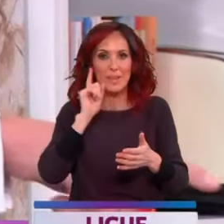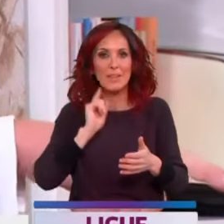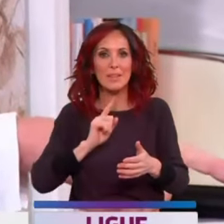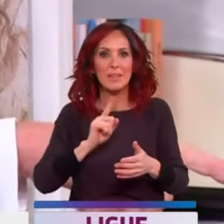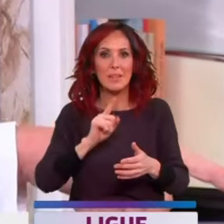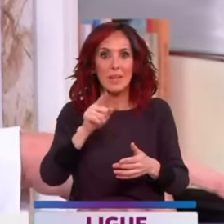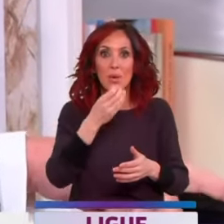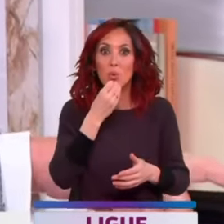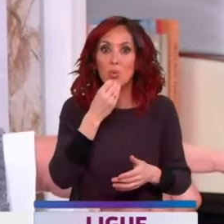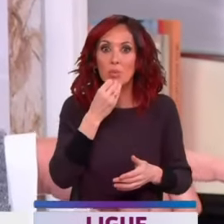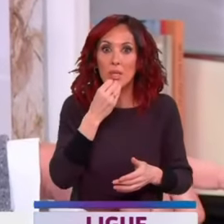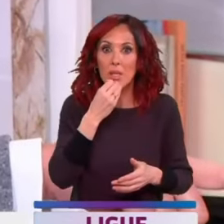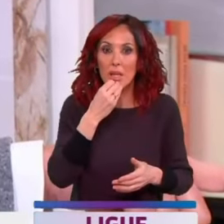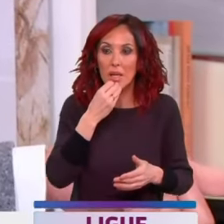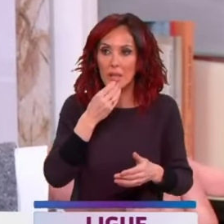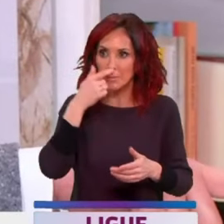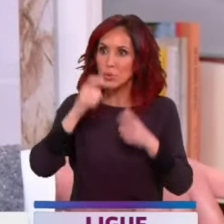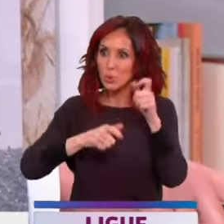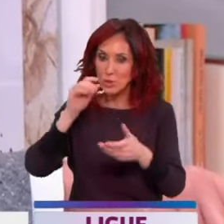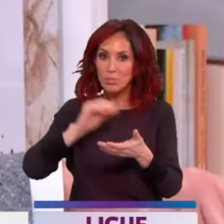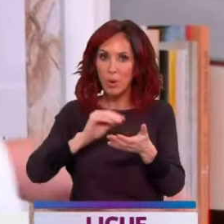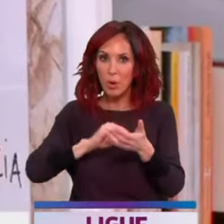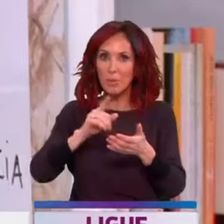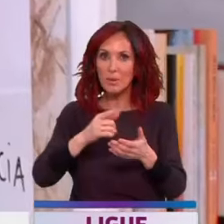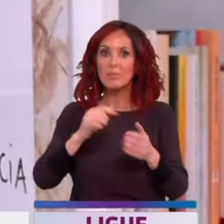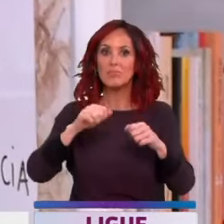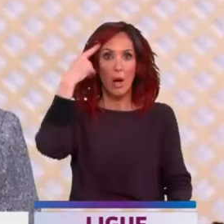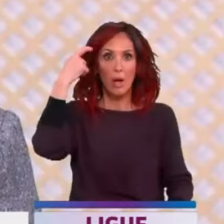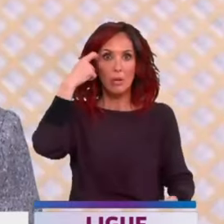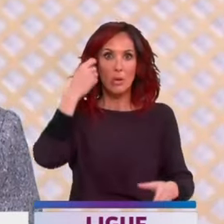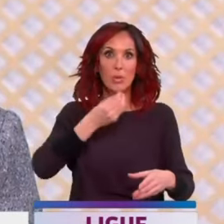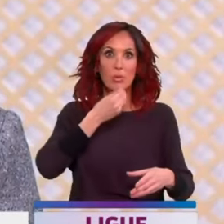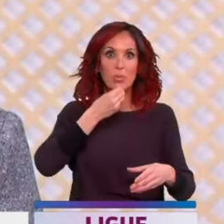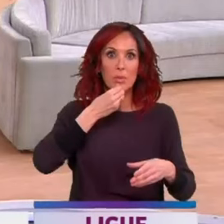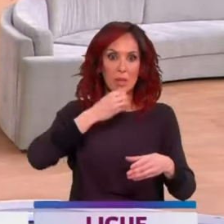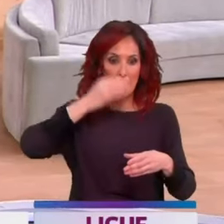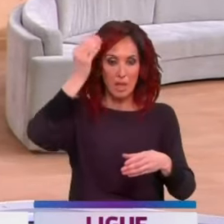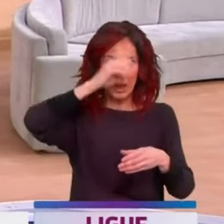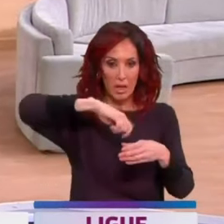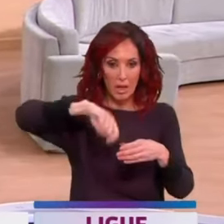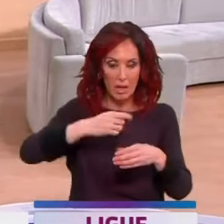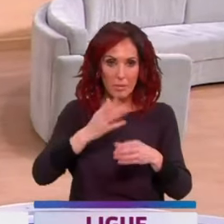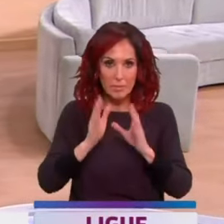Chegou. Isto é comida de um povo de um pobre. Povo. Claro, acabou de explicar, sim, meu querido. Mas ainda bem que vieste. Se precisarem, que é para não dizerem que depois não gostarem.